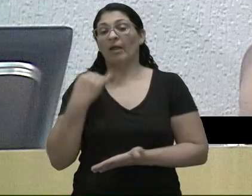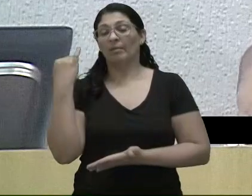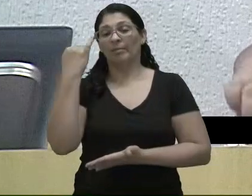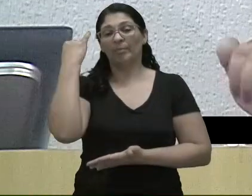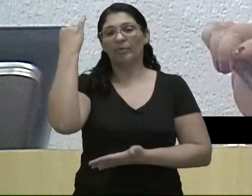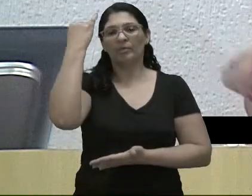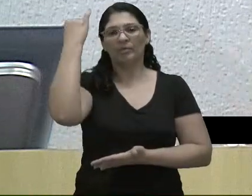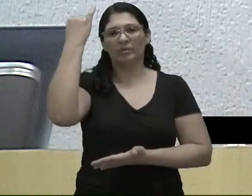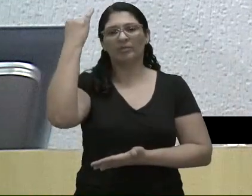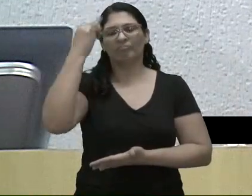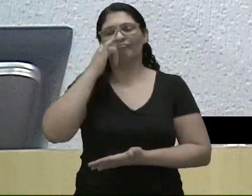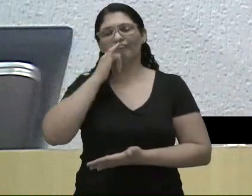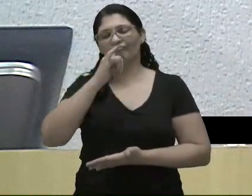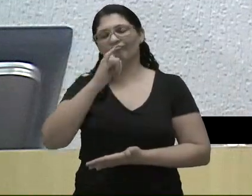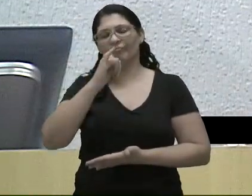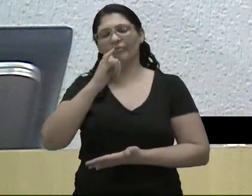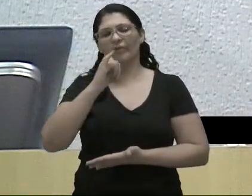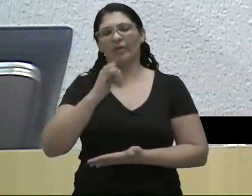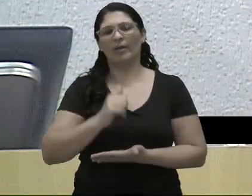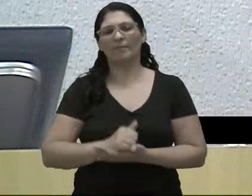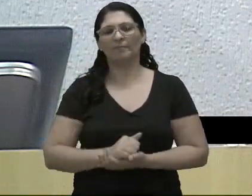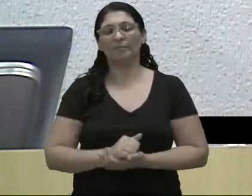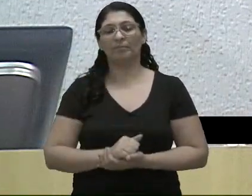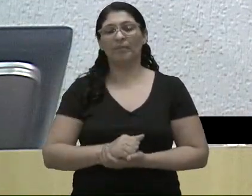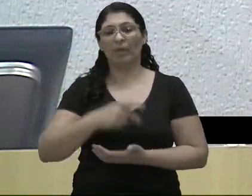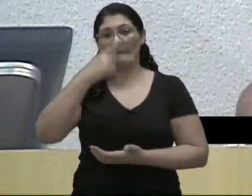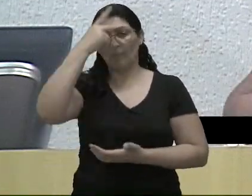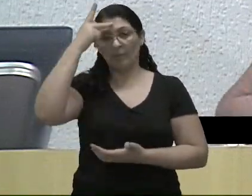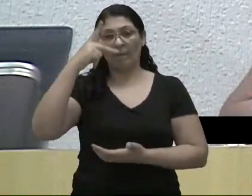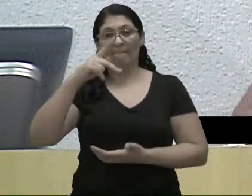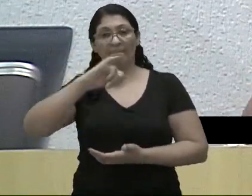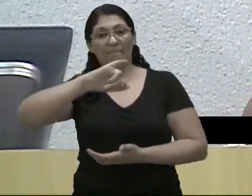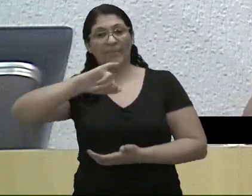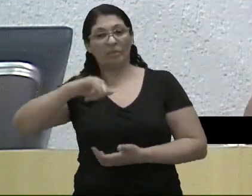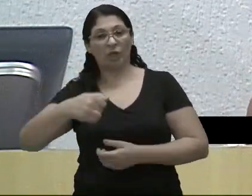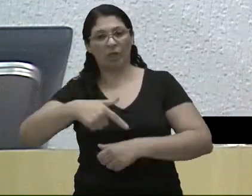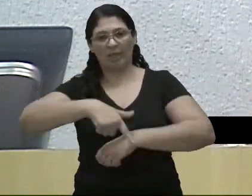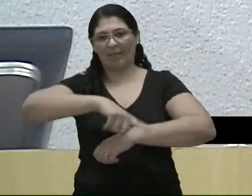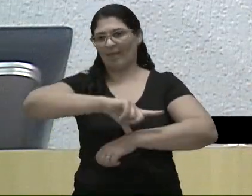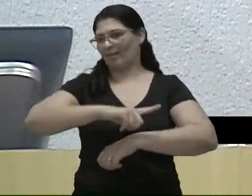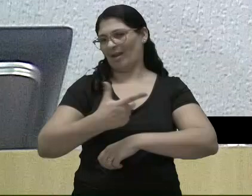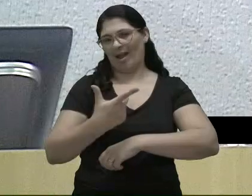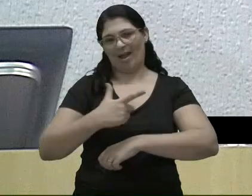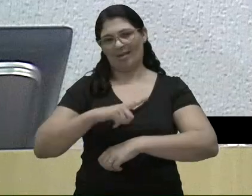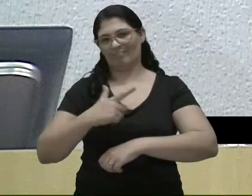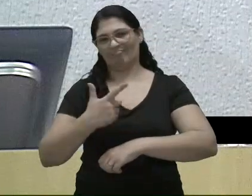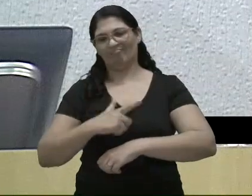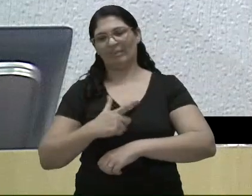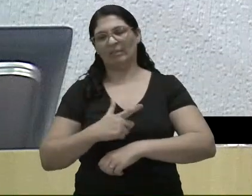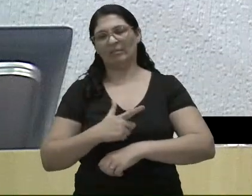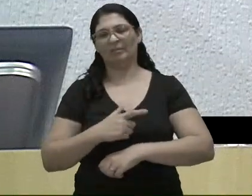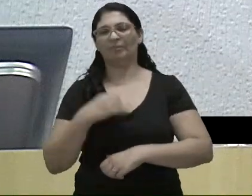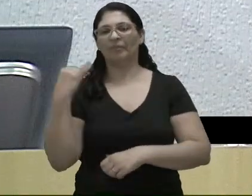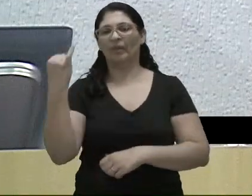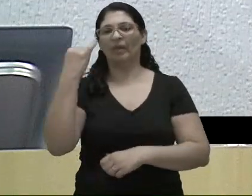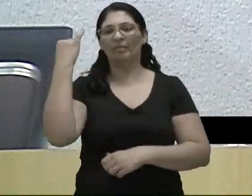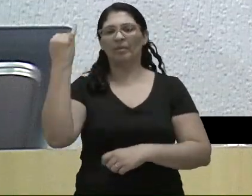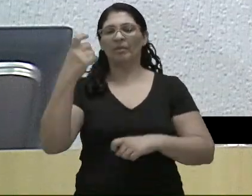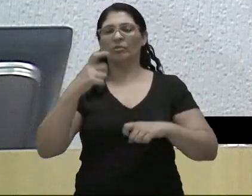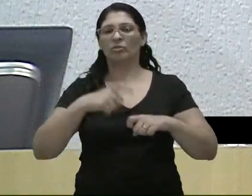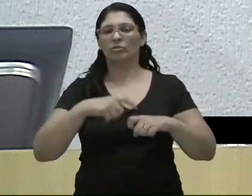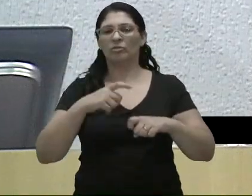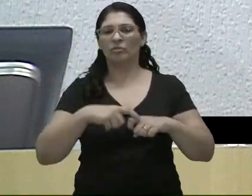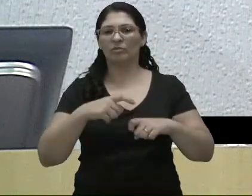importante. Como a gente tinha dito, né, os PJs não estão com salário atrasado. É de suma importância que os médicos, que são